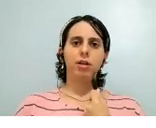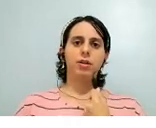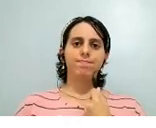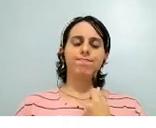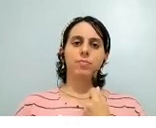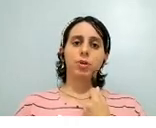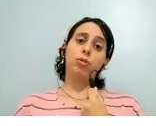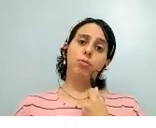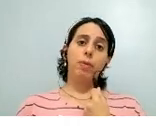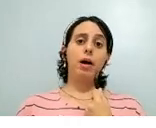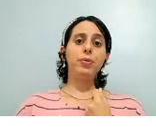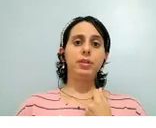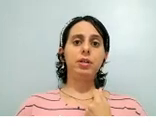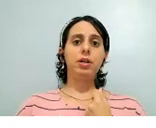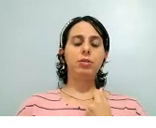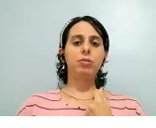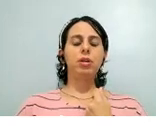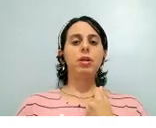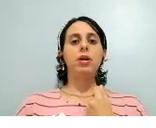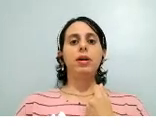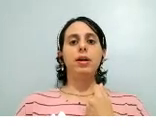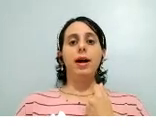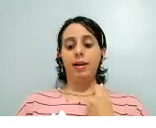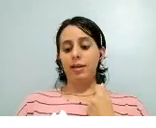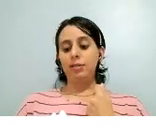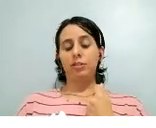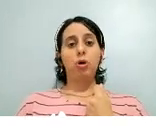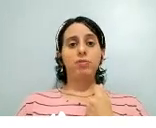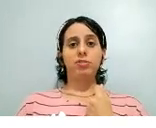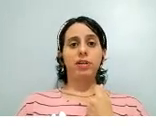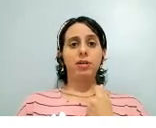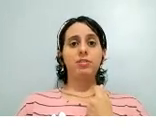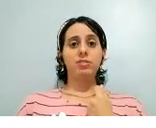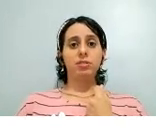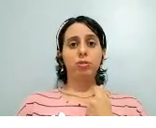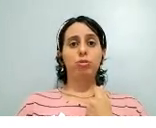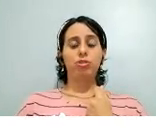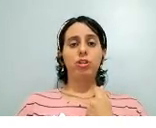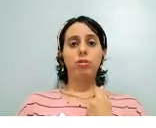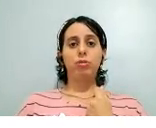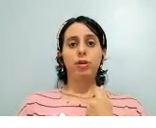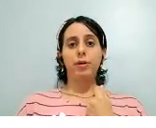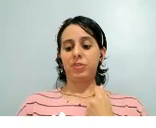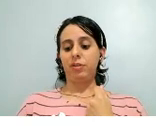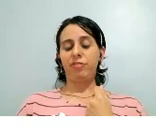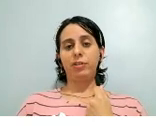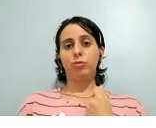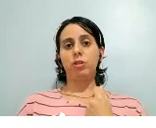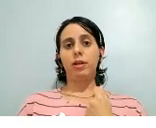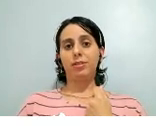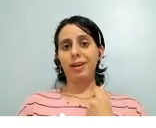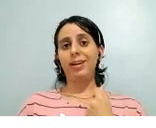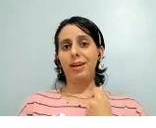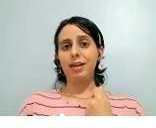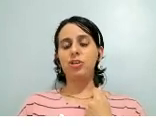né? Ou mau engano. Além das novas variantes que estão surgindo, que faz com